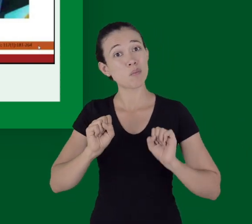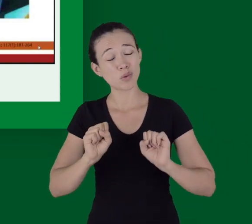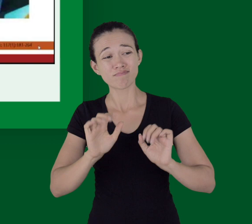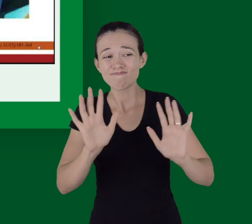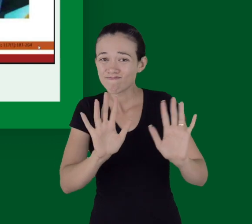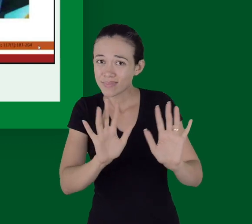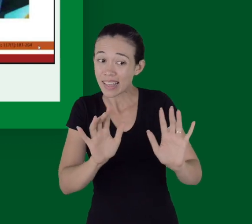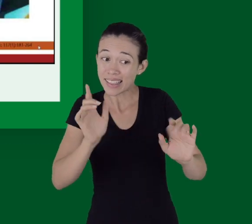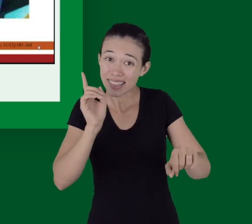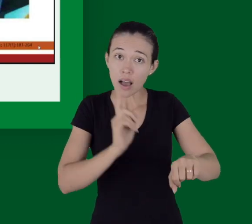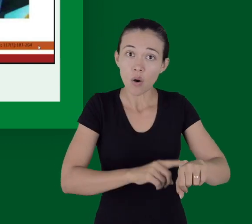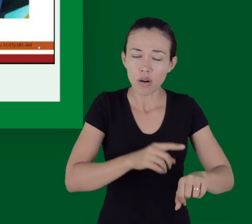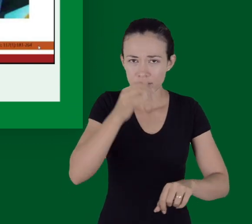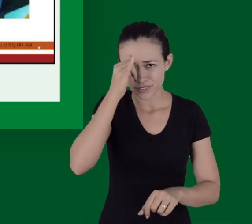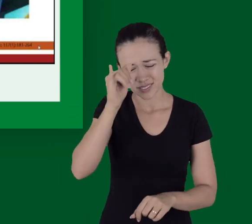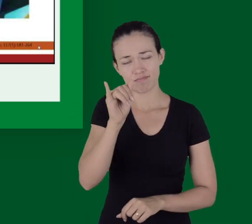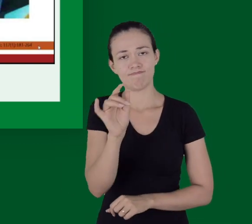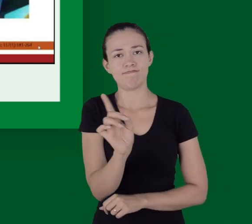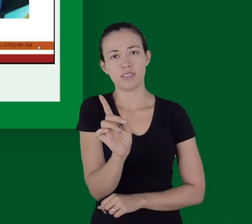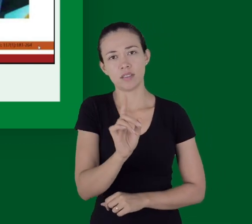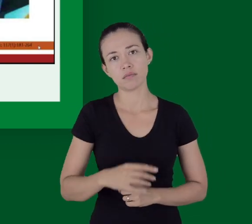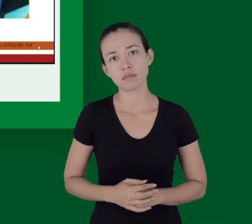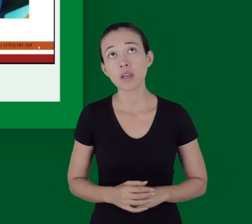você vai fazer por conta de